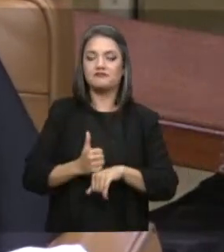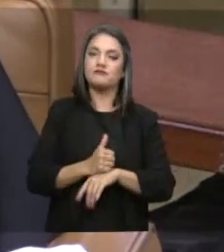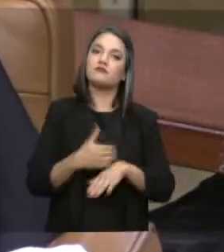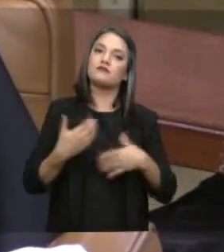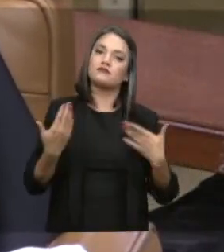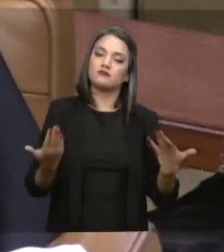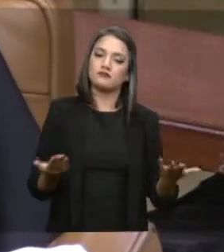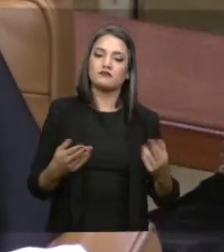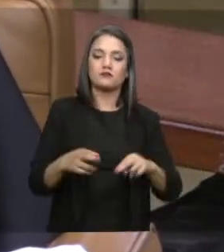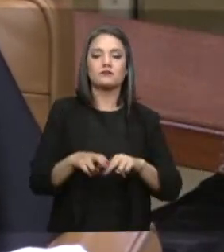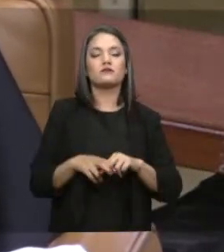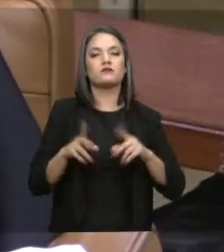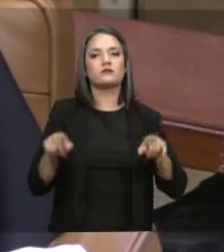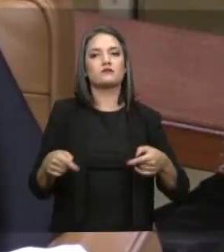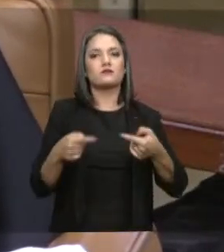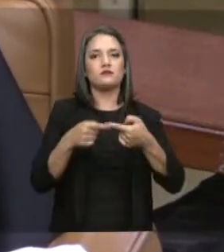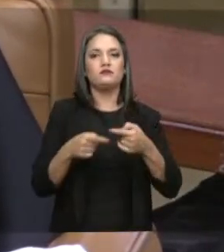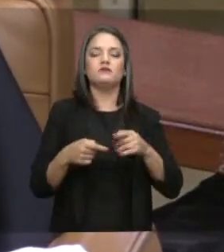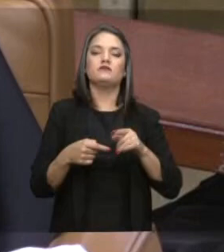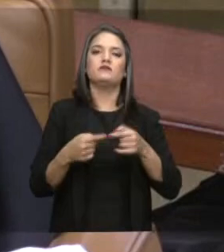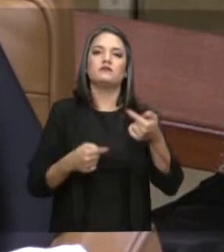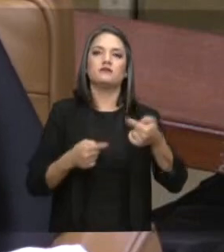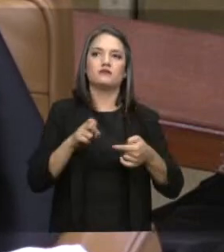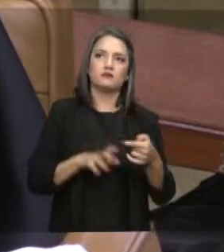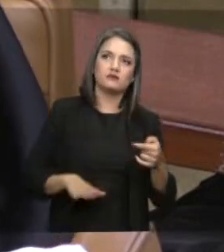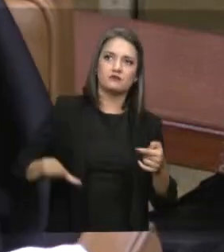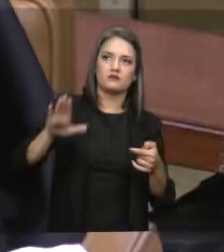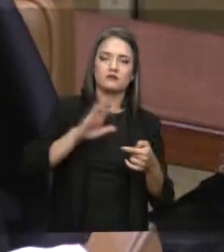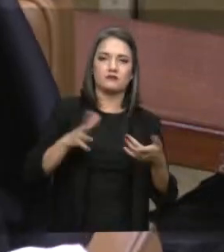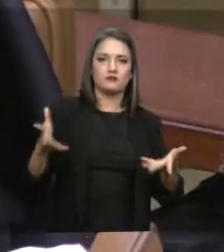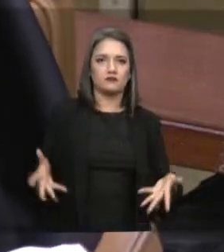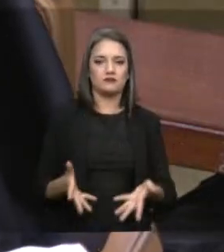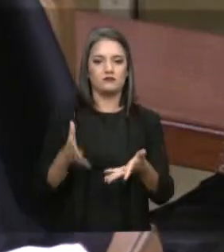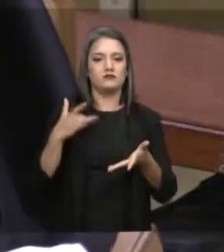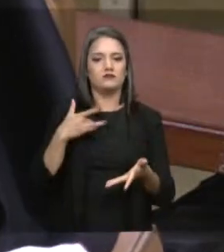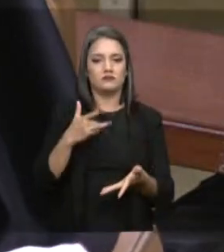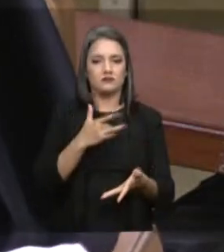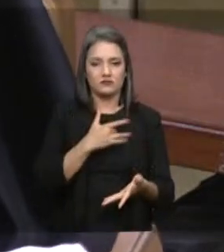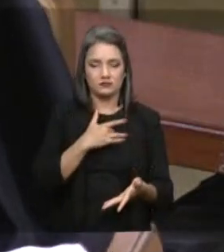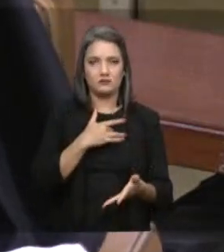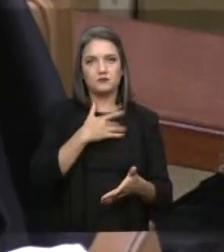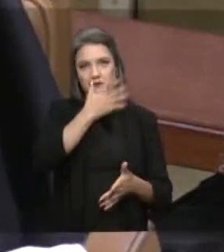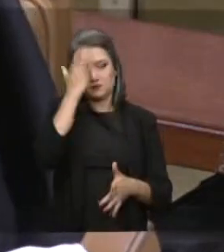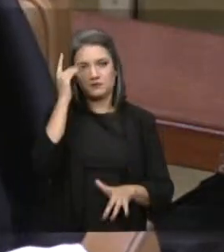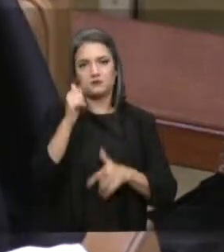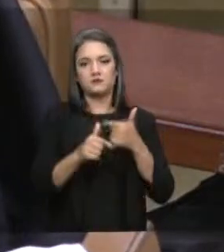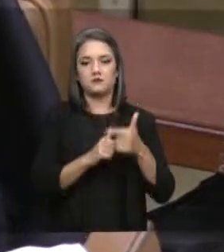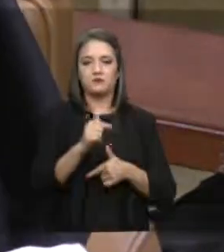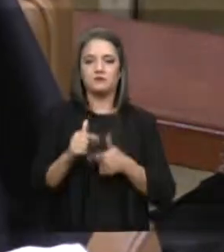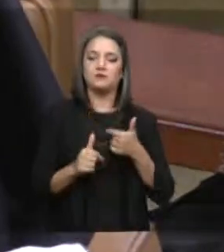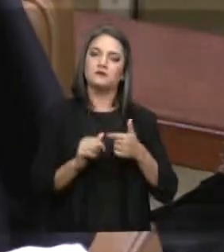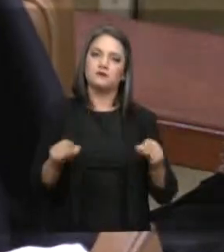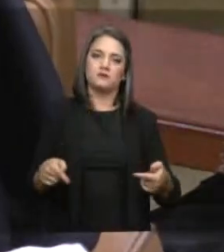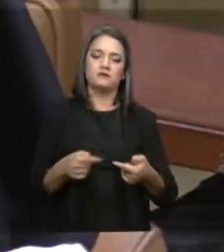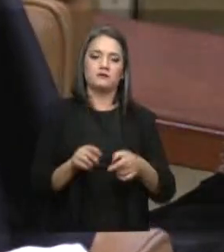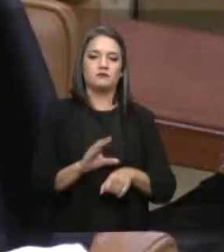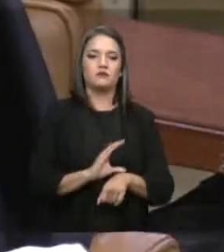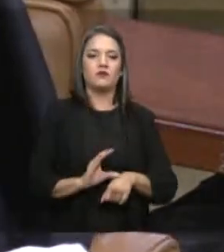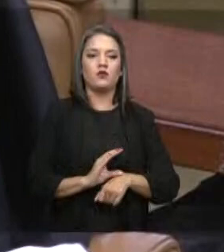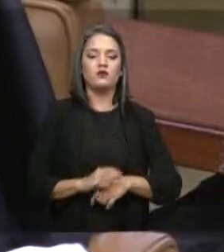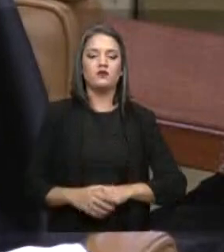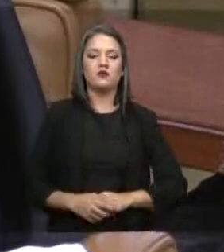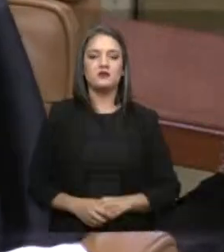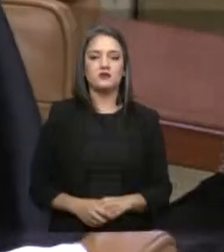ao encontro da política nacional de promoção de saúde ou da saúde do Trabalhador O que é coerente com a constituição